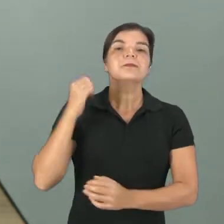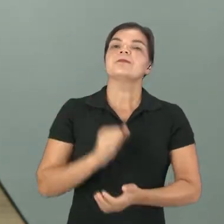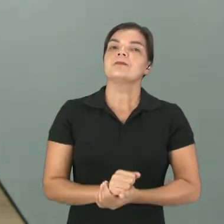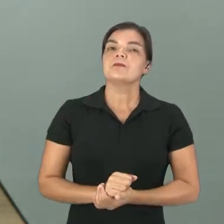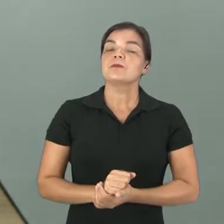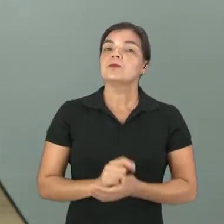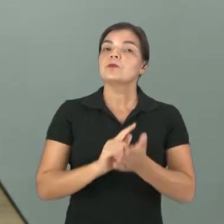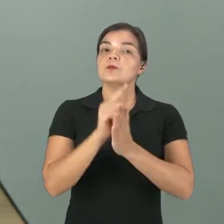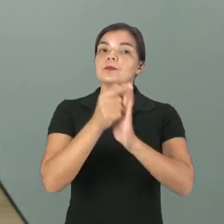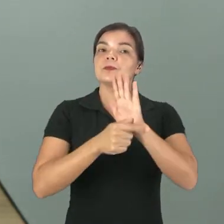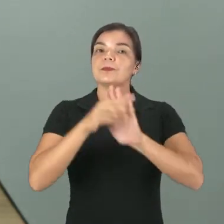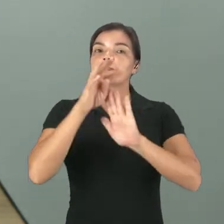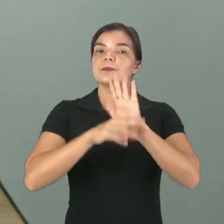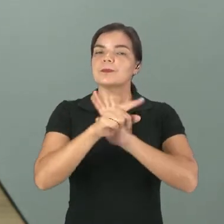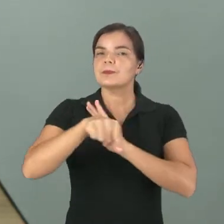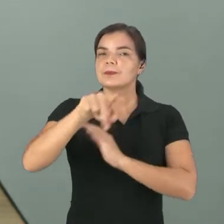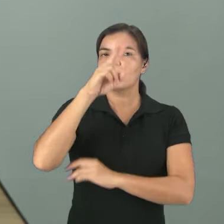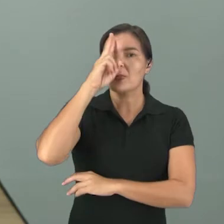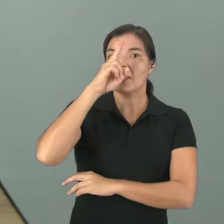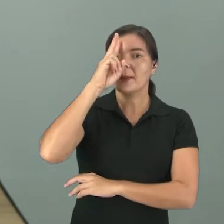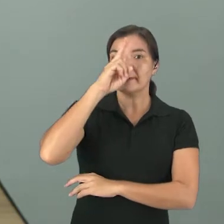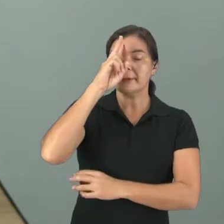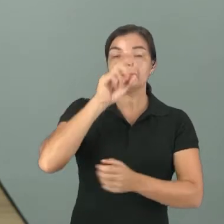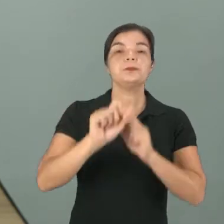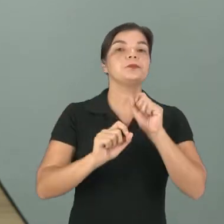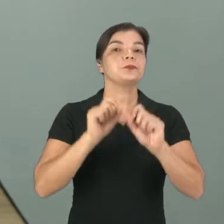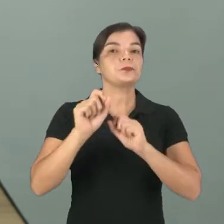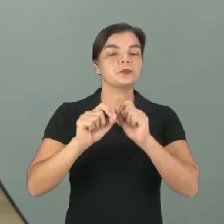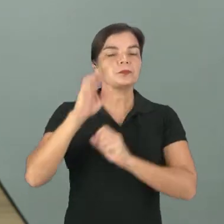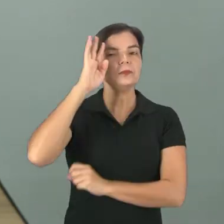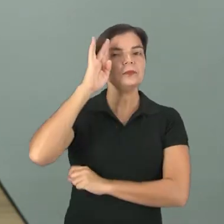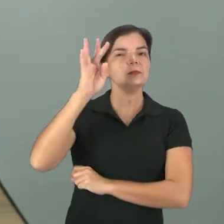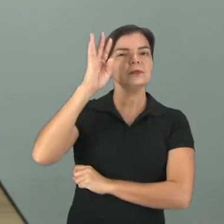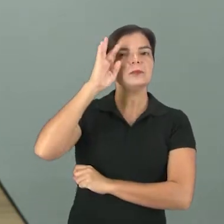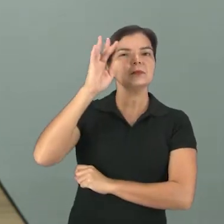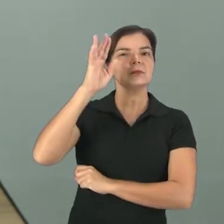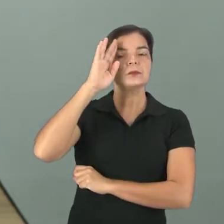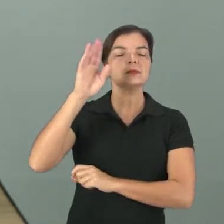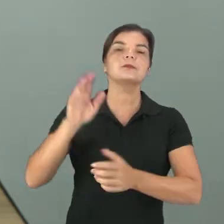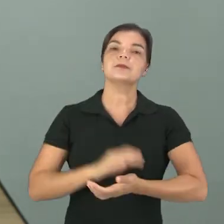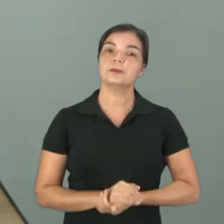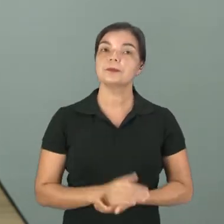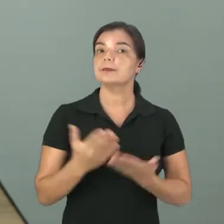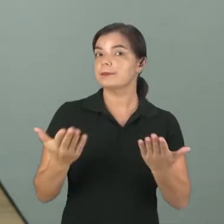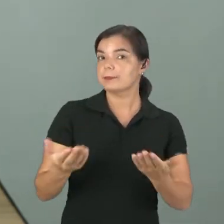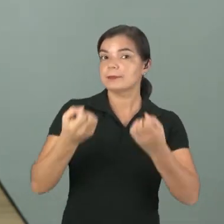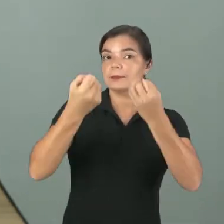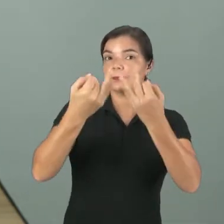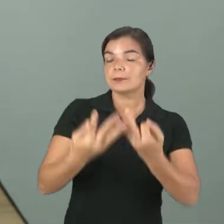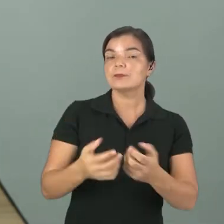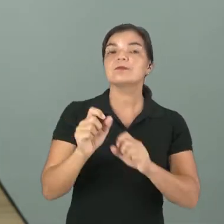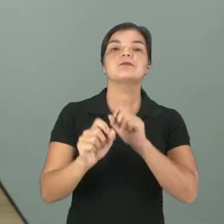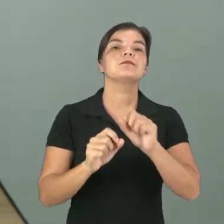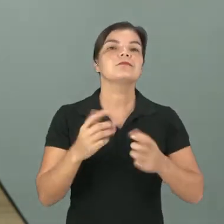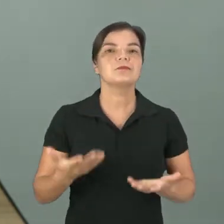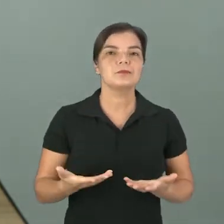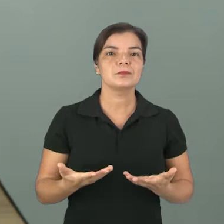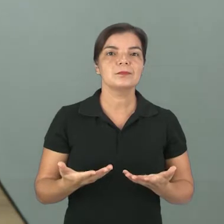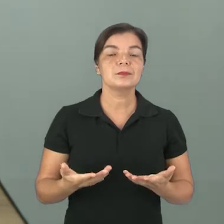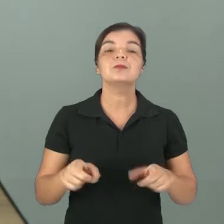um tipo de gênero textual, vocês lembram? Que nos remete ao mundo imaginário, à fantasia. Estávamos falando